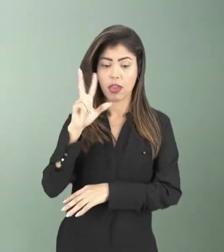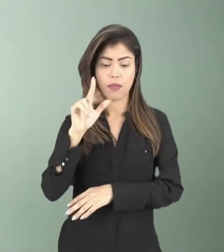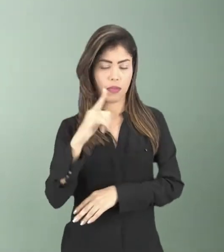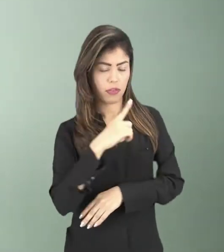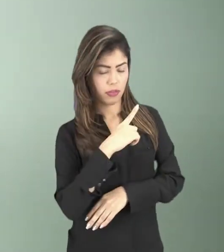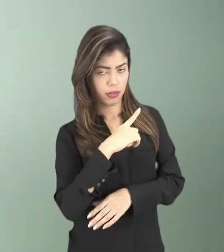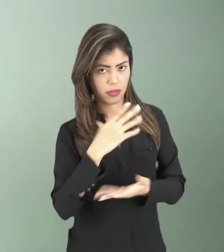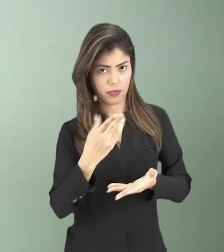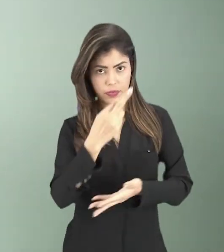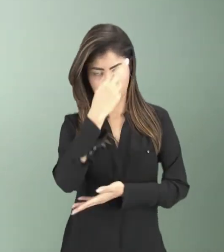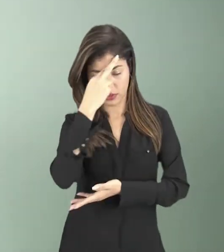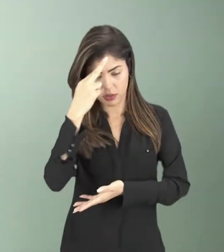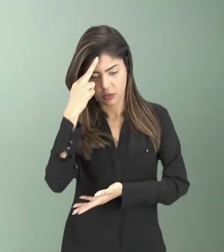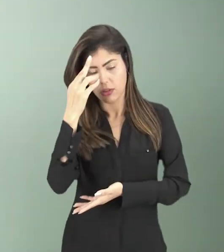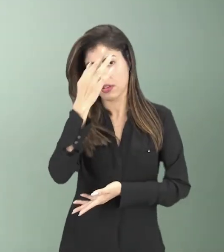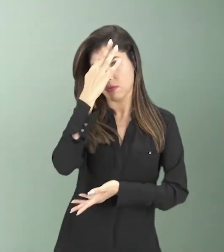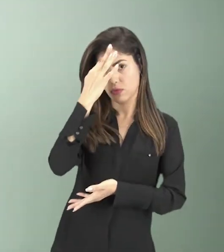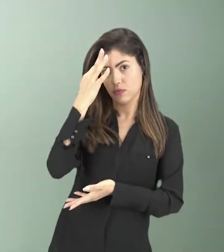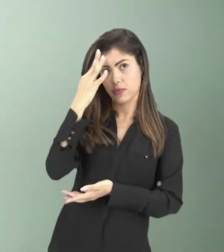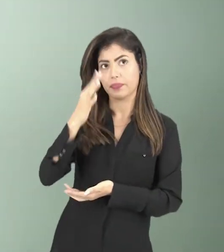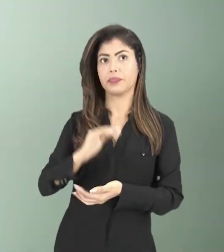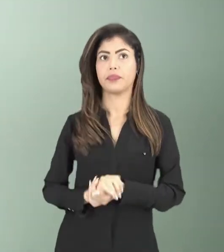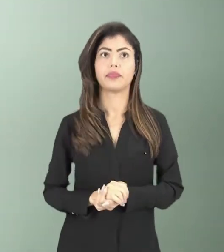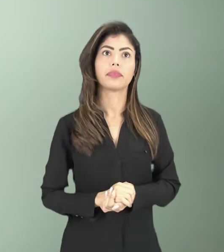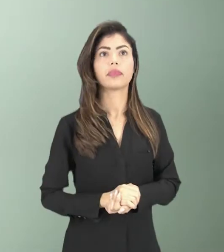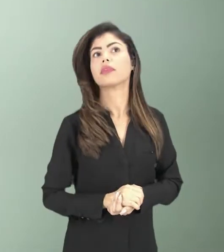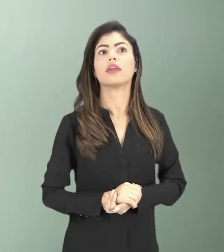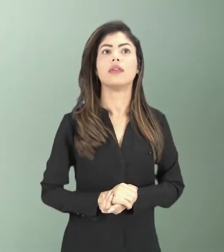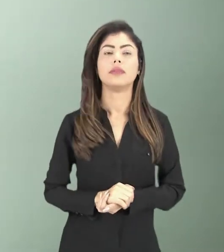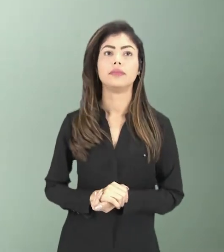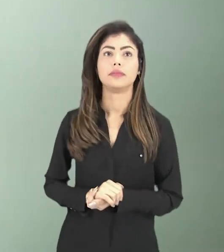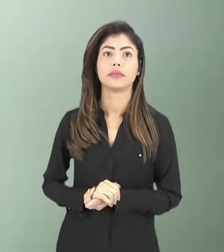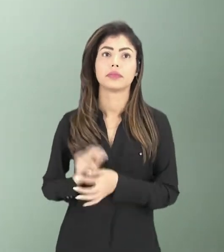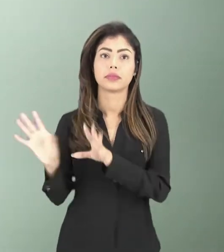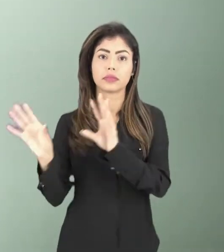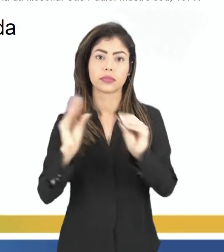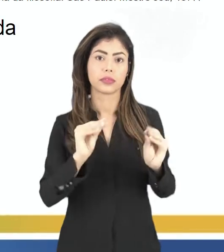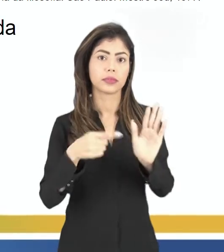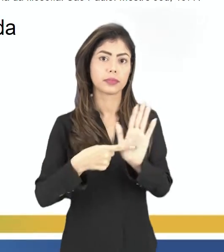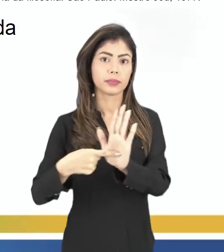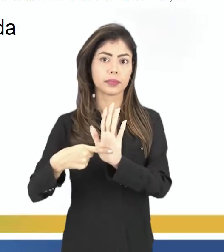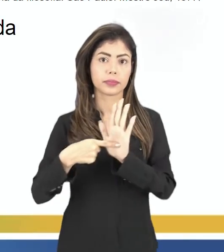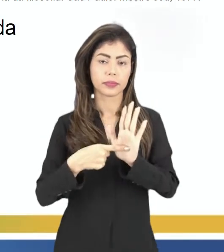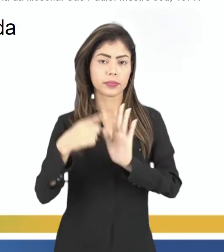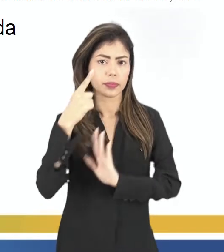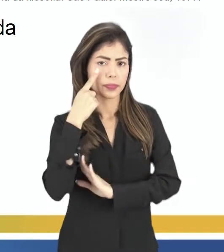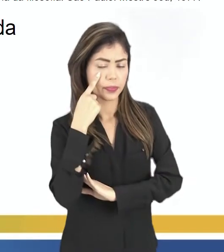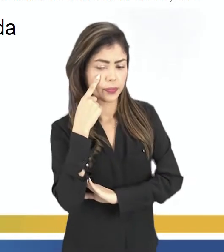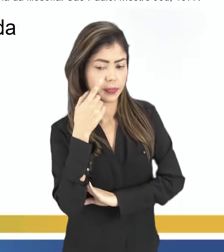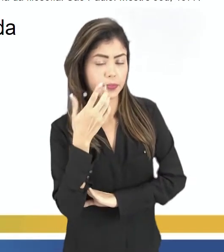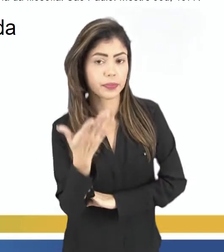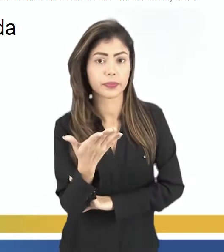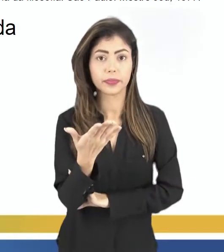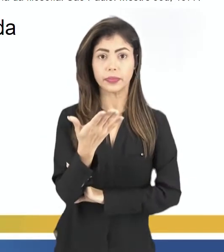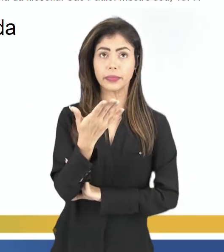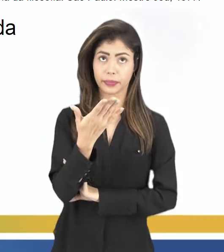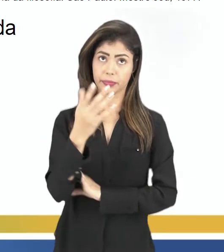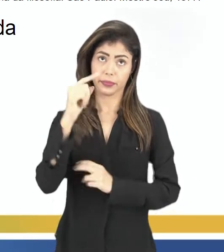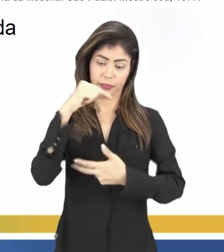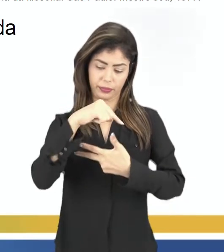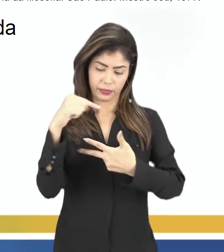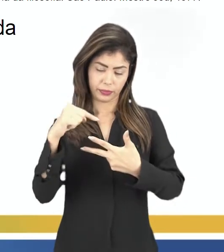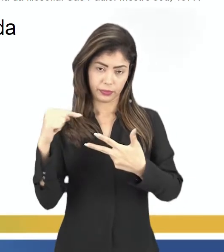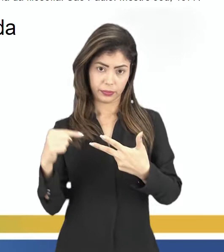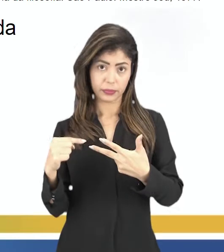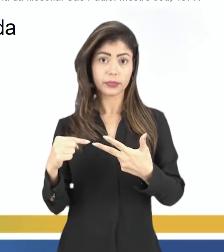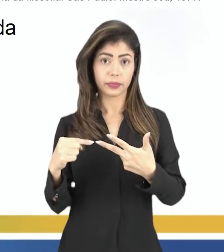Então, vamos estudar a história da filosofia. Ó, eu trouxe para vocês, vamos analisar essa questão. Ó, uma questão do Enem,